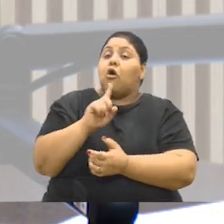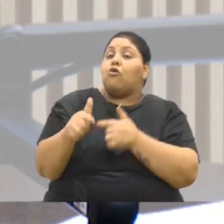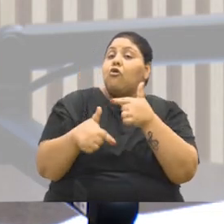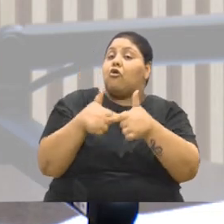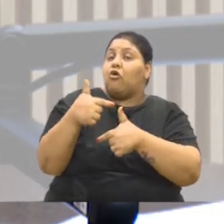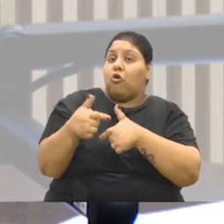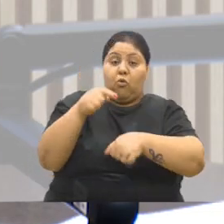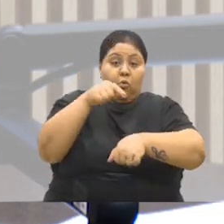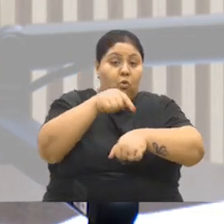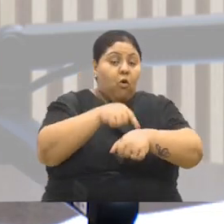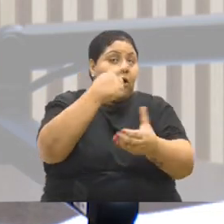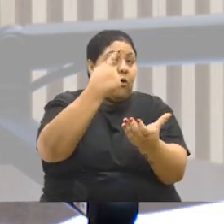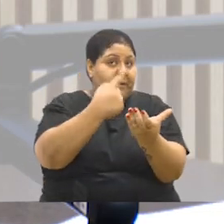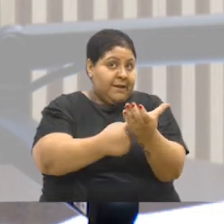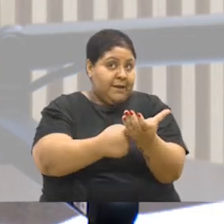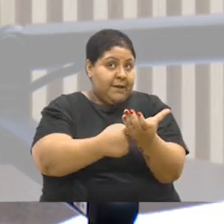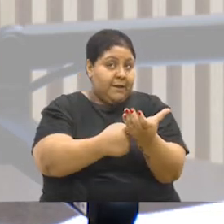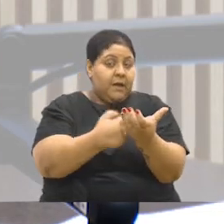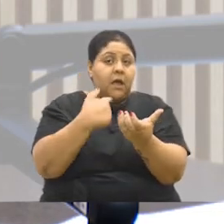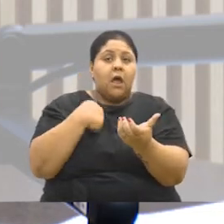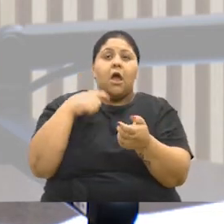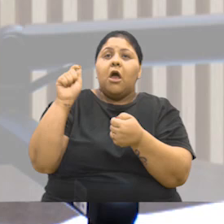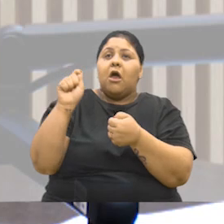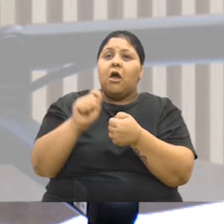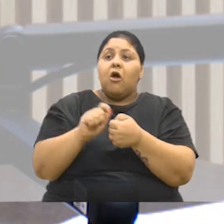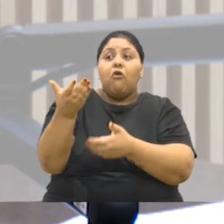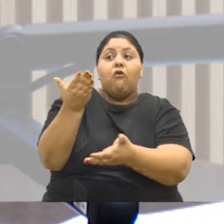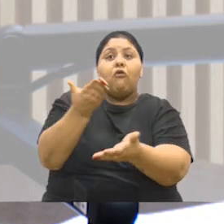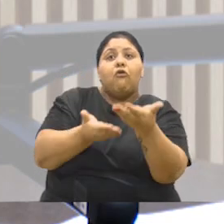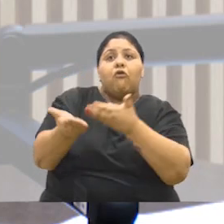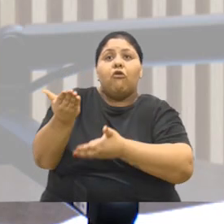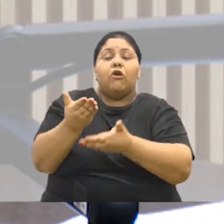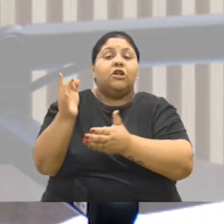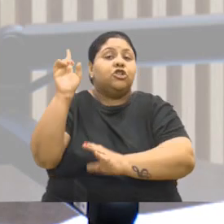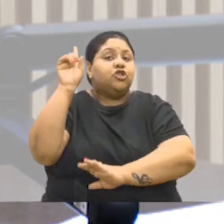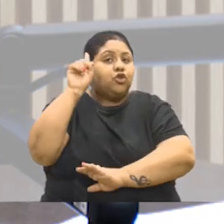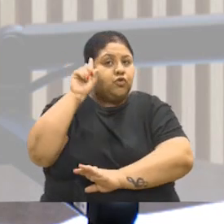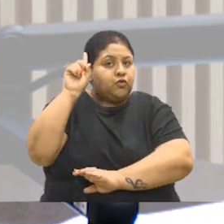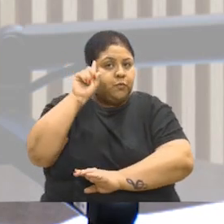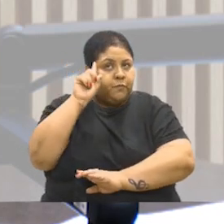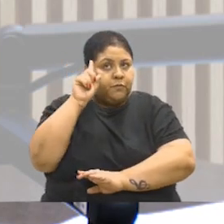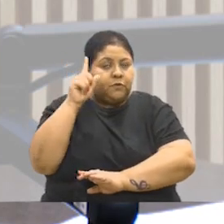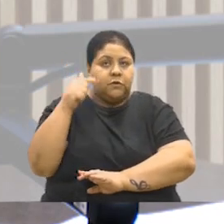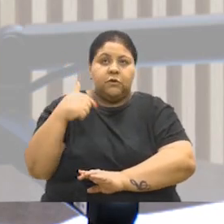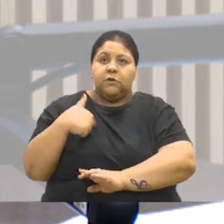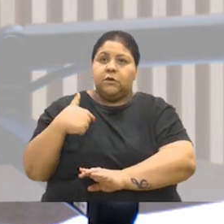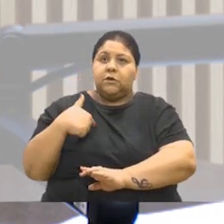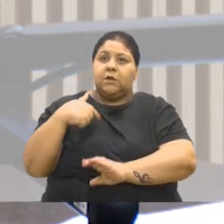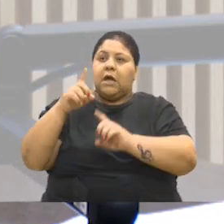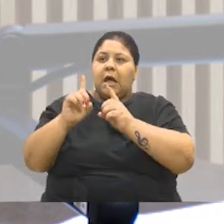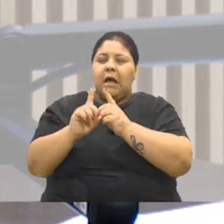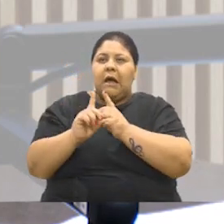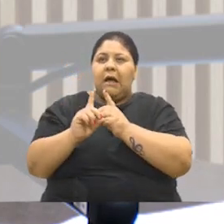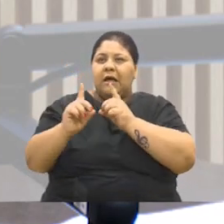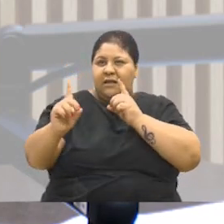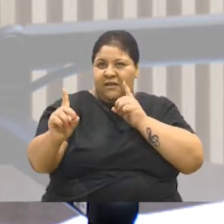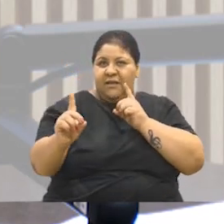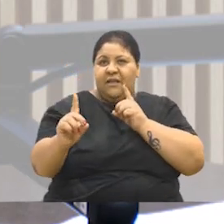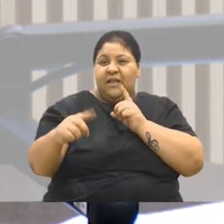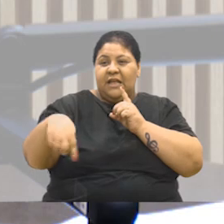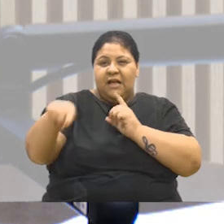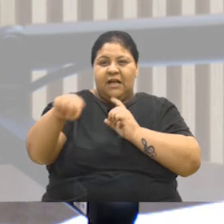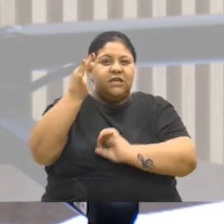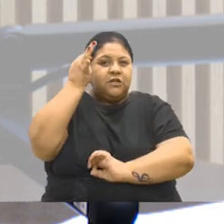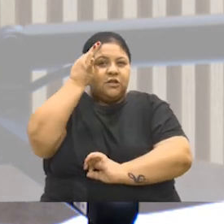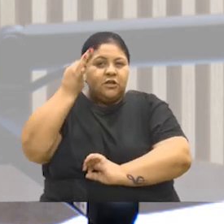hora marcada, né? O que eu faço são os atendimentos diários. Eu trabalho tudo à distância, porque quando a gente entende que